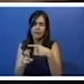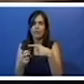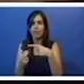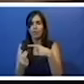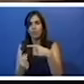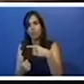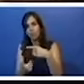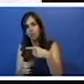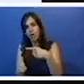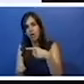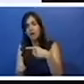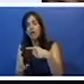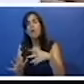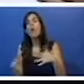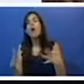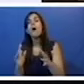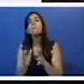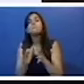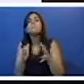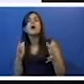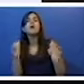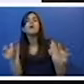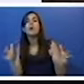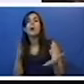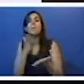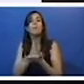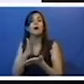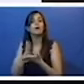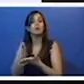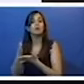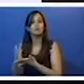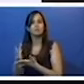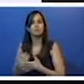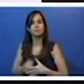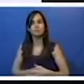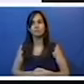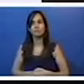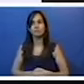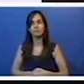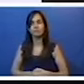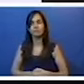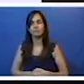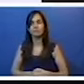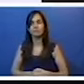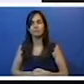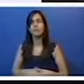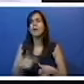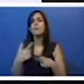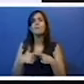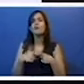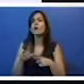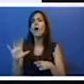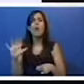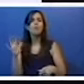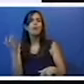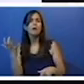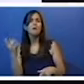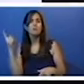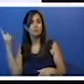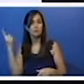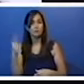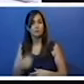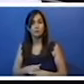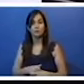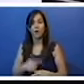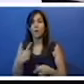maior fração Rua maior parte aqui é né porque que isso acontece